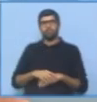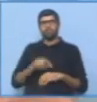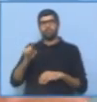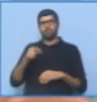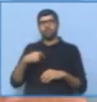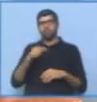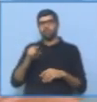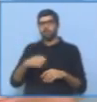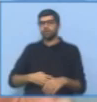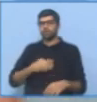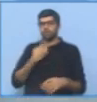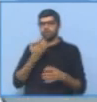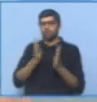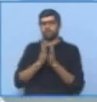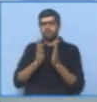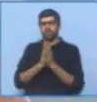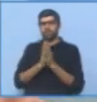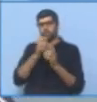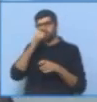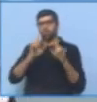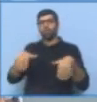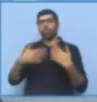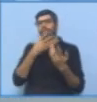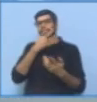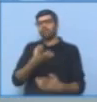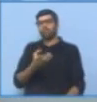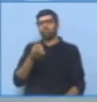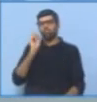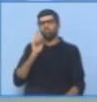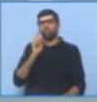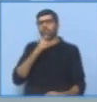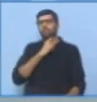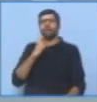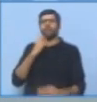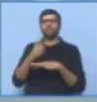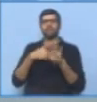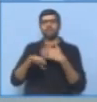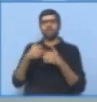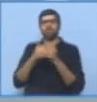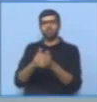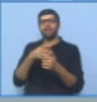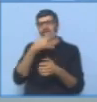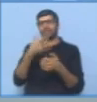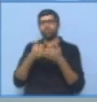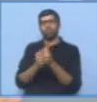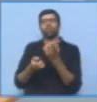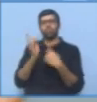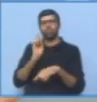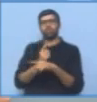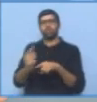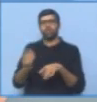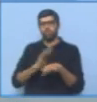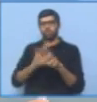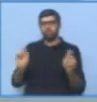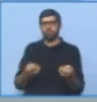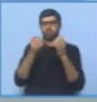simbolicamente claro na Eucaristia, e não um acólito qualquer, um padre a fazer quase às escondidas e a dizer às escondidas. Porquê? Porque o milagre